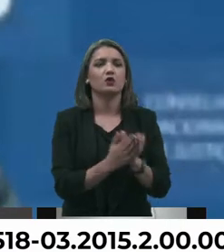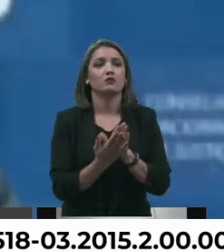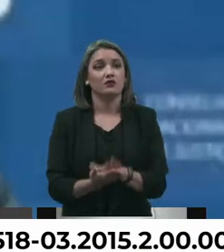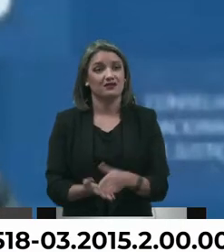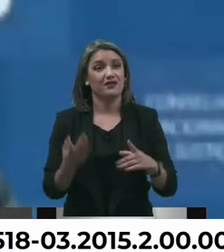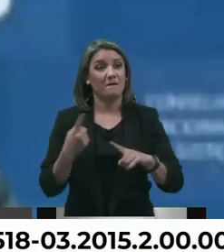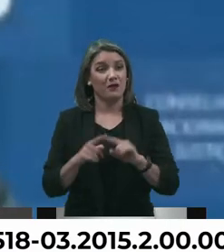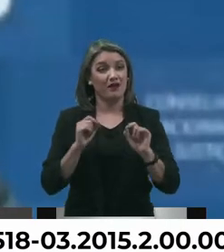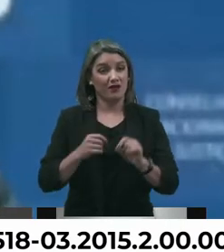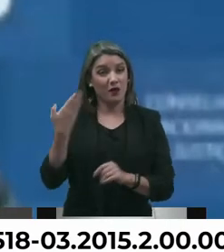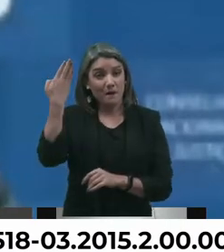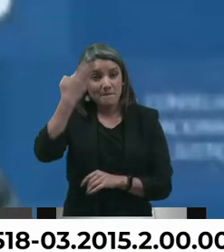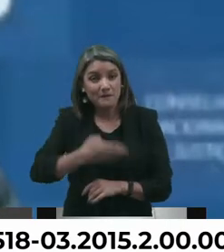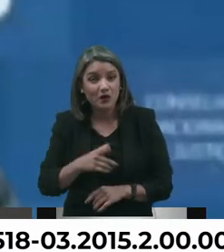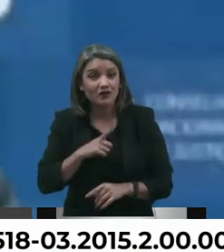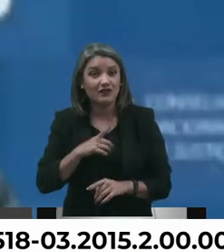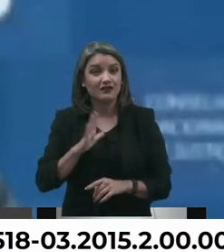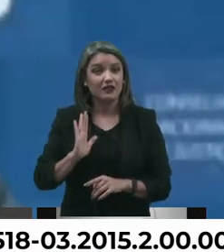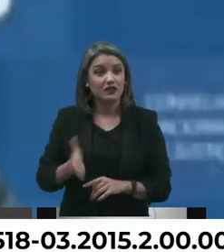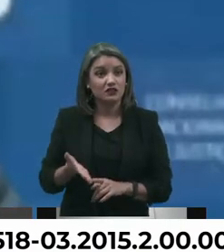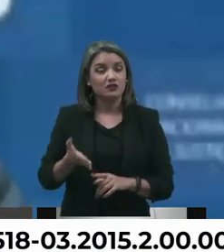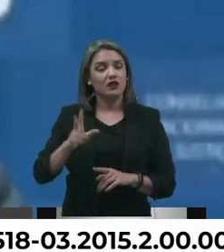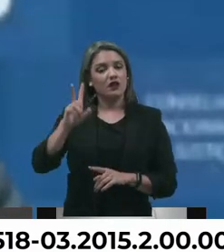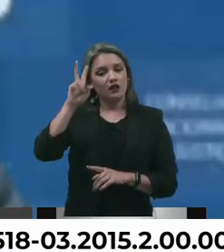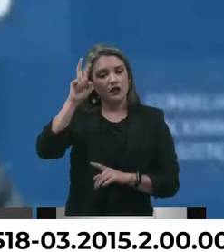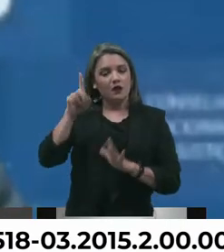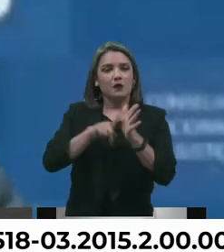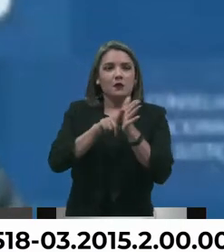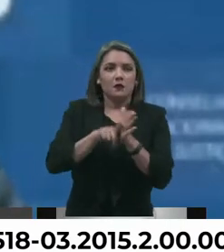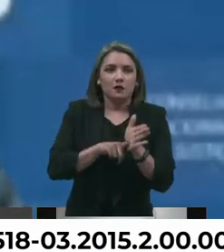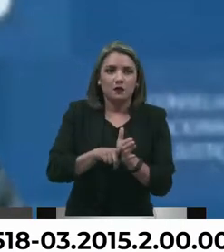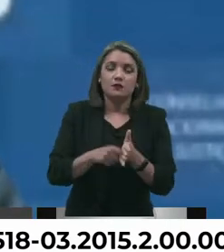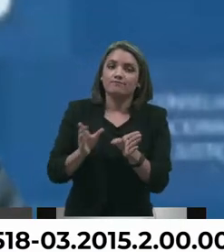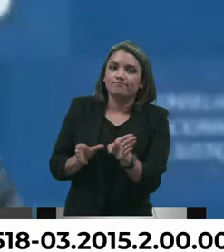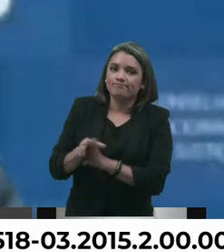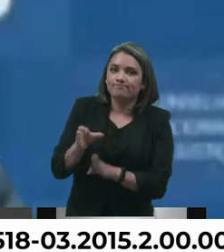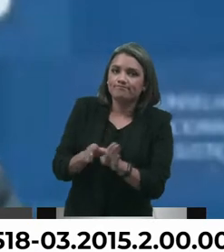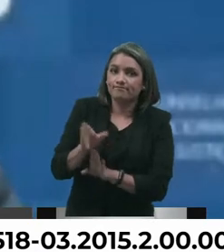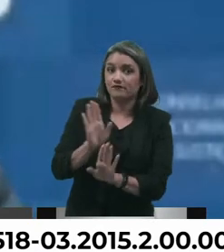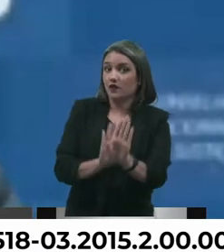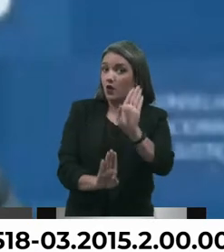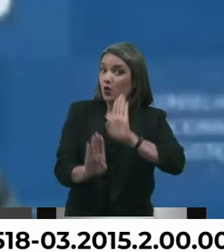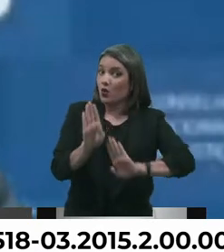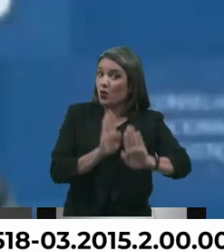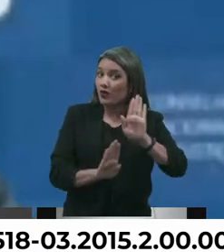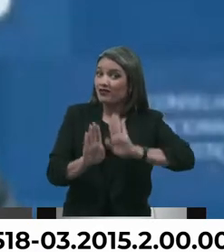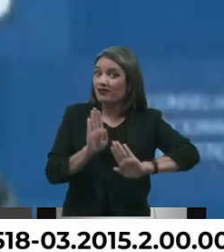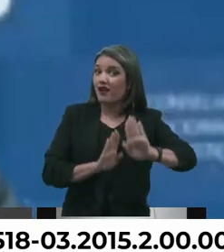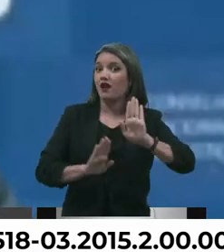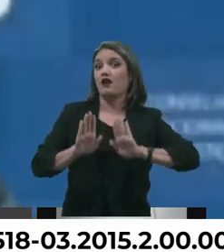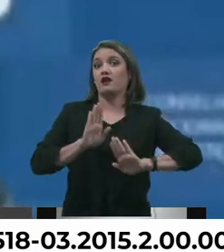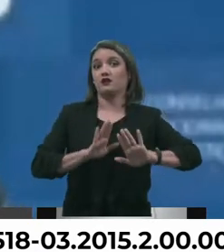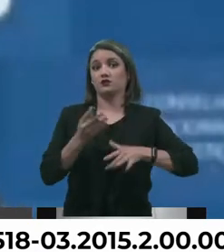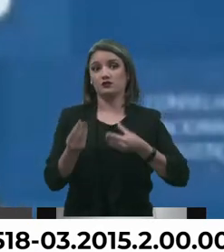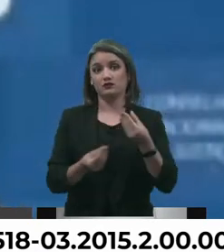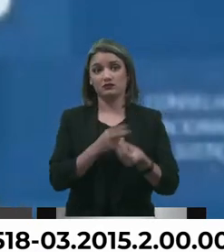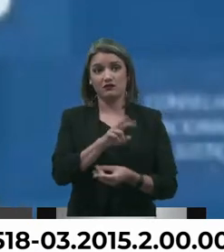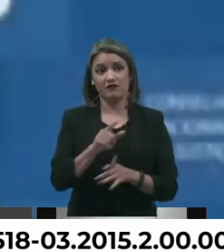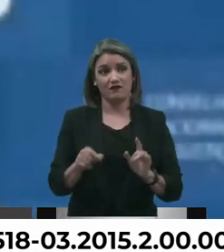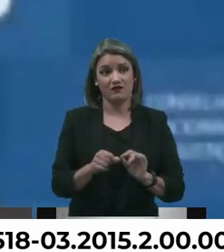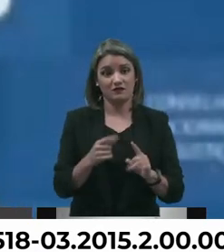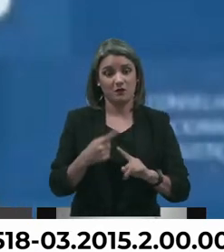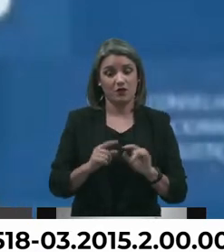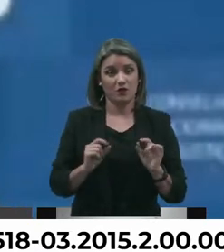tratando-se de prova que requer acurada operação de inteligência, aconselhamos muito cuidado e prudência na sua adoção, uma vez